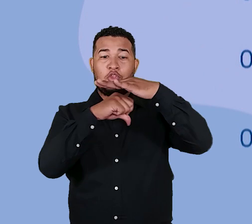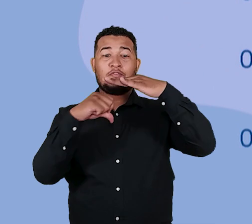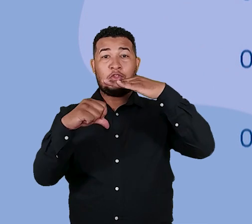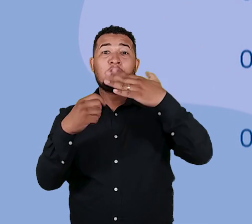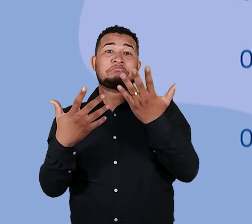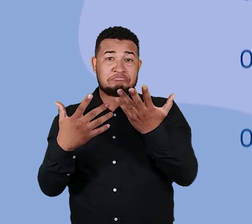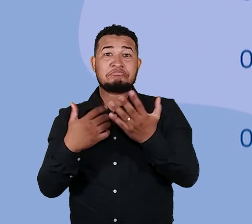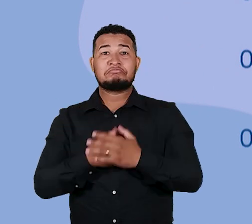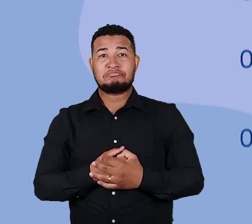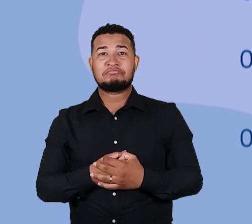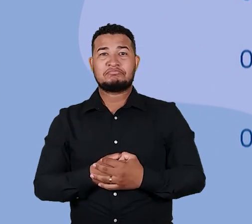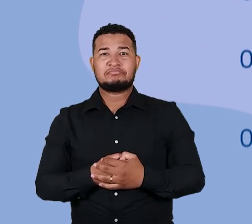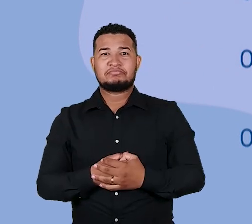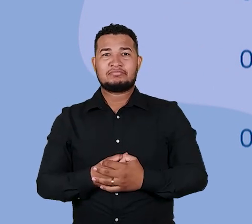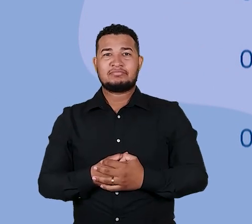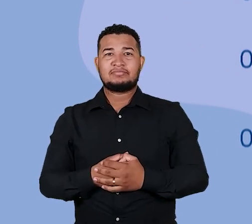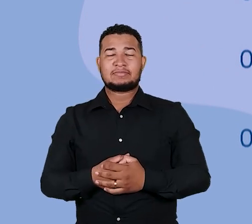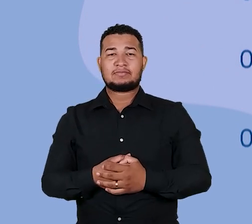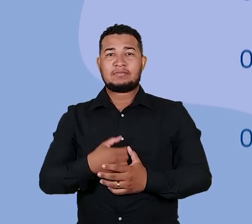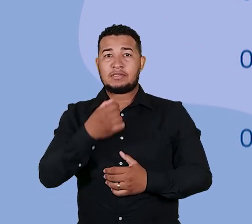2 noves. É legal ou não é?